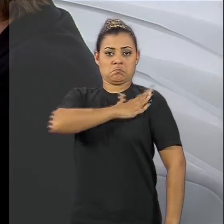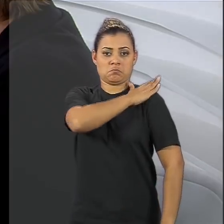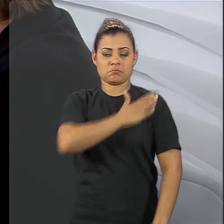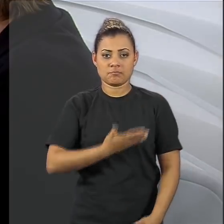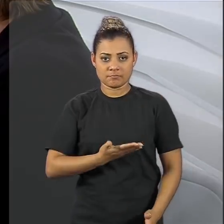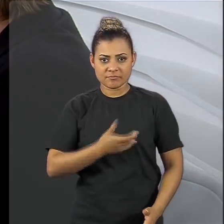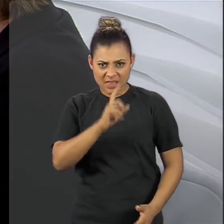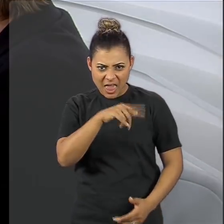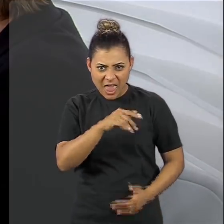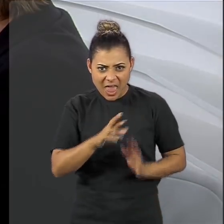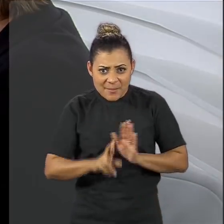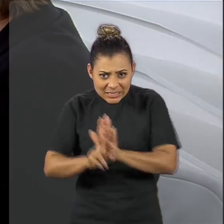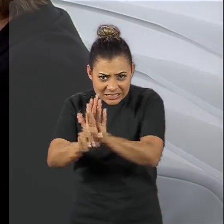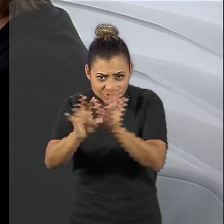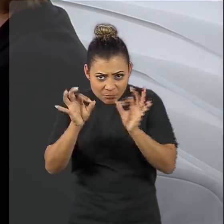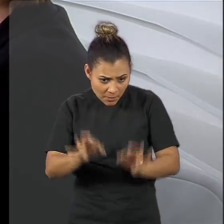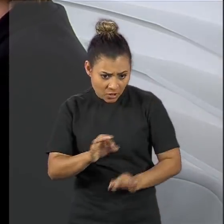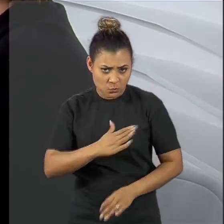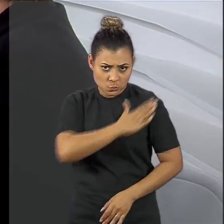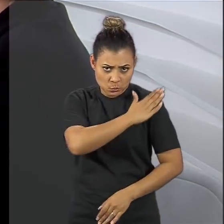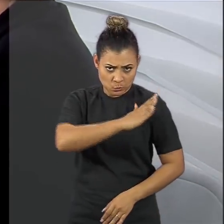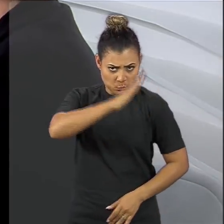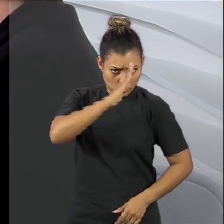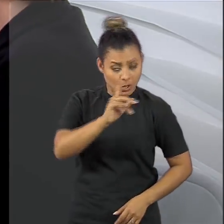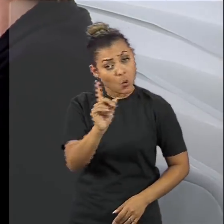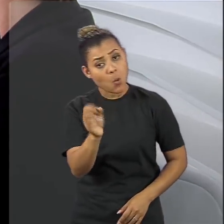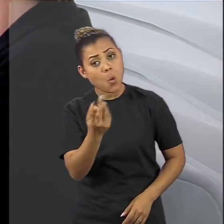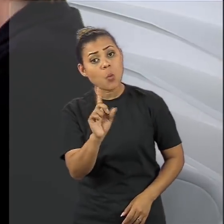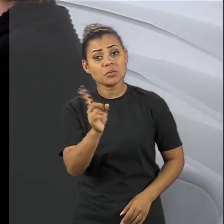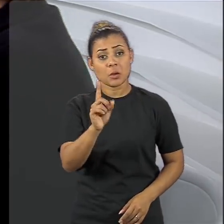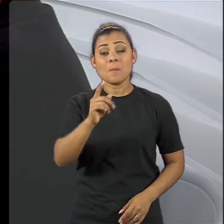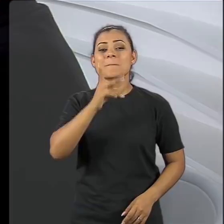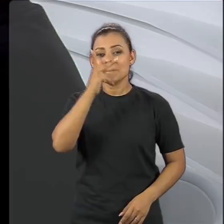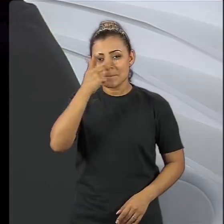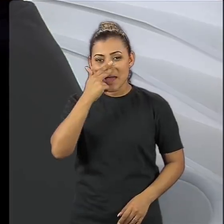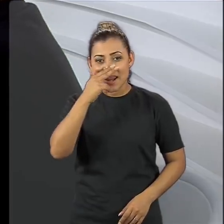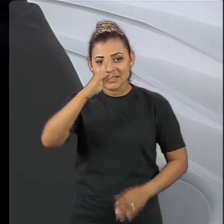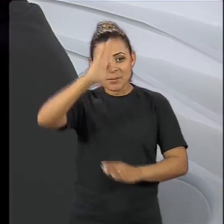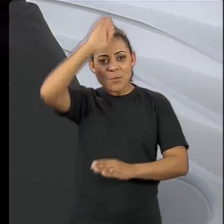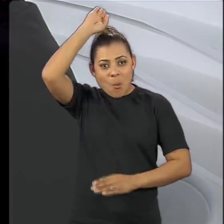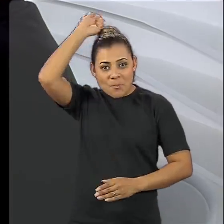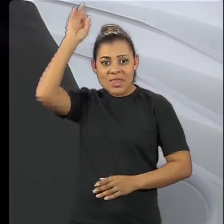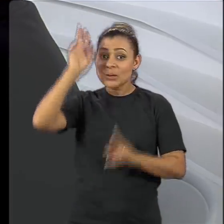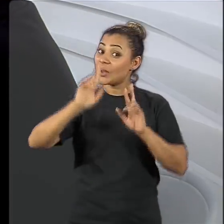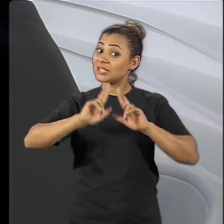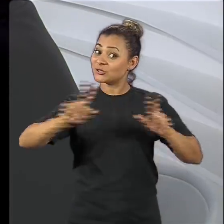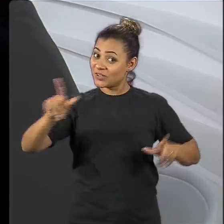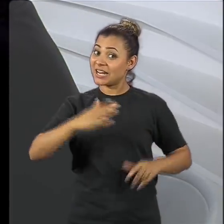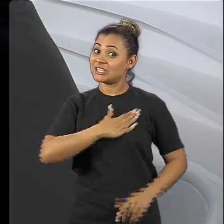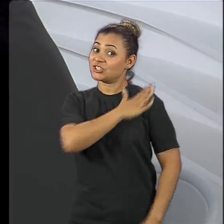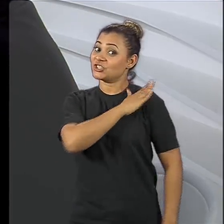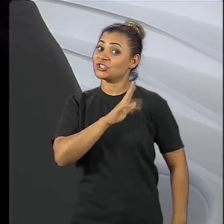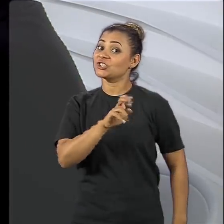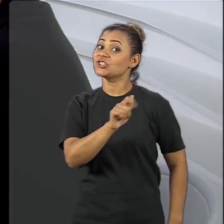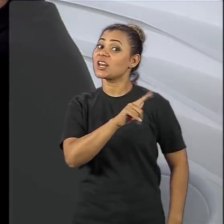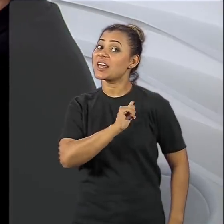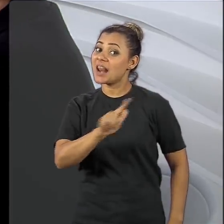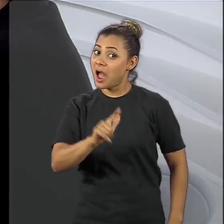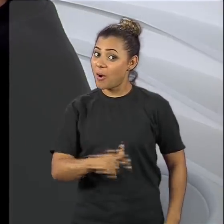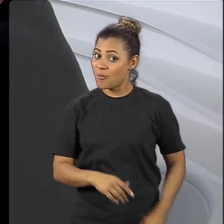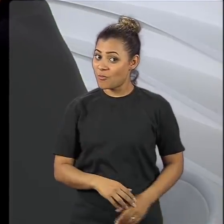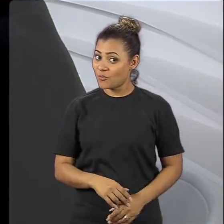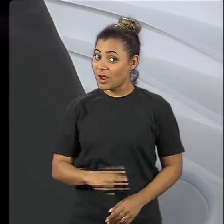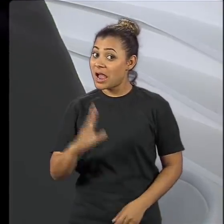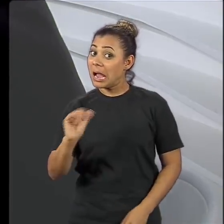elas são representativas das Forças Armadas, embora a gente saiba que bombeiro não é a mesma coisa que general, são 2 coisas muito diferentes. Cabo